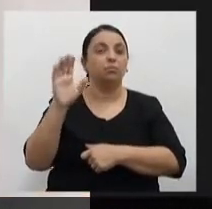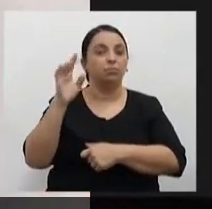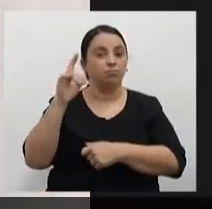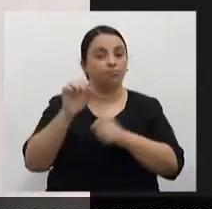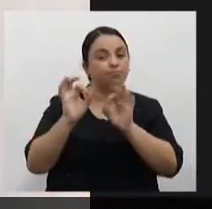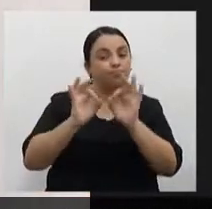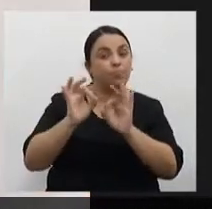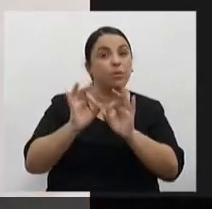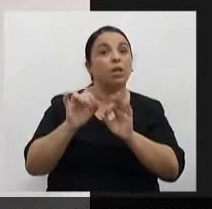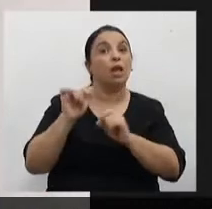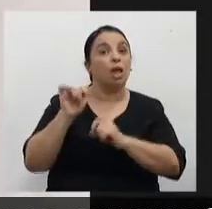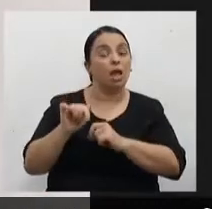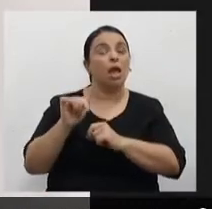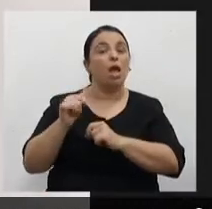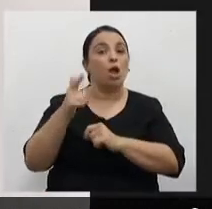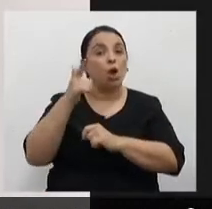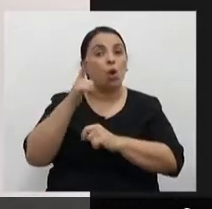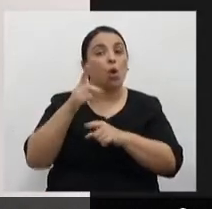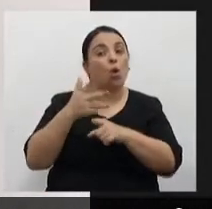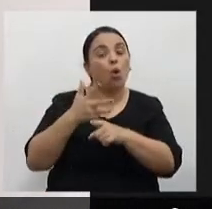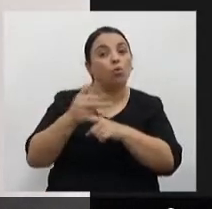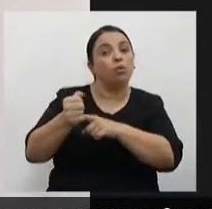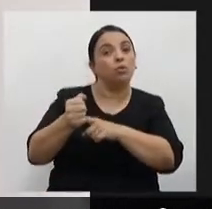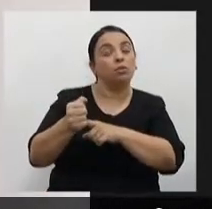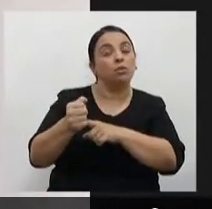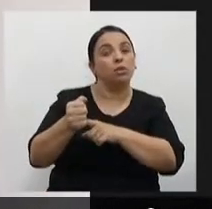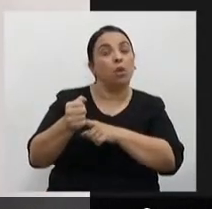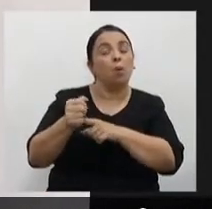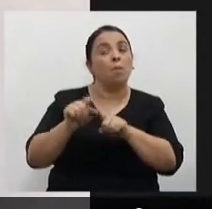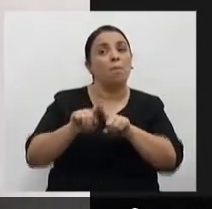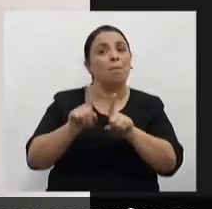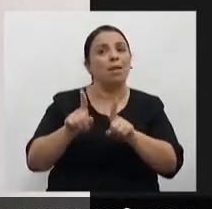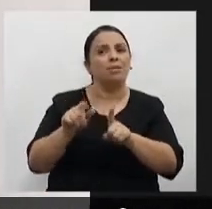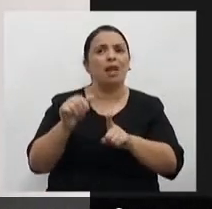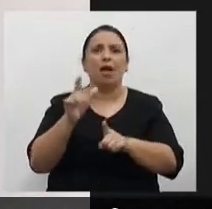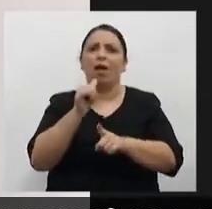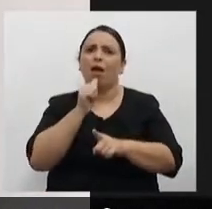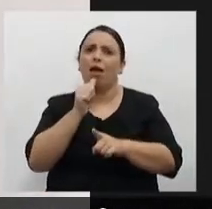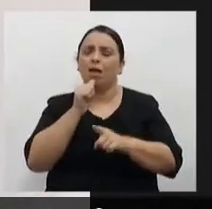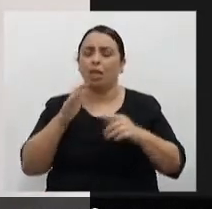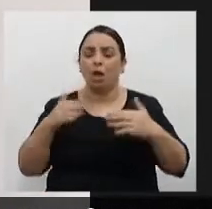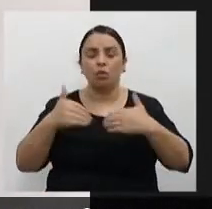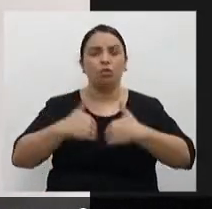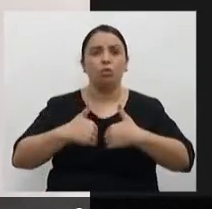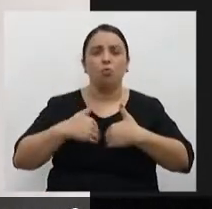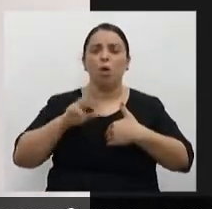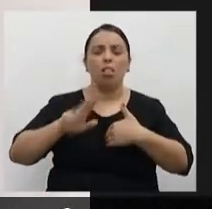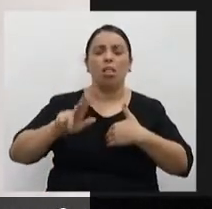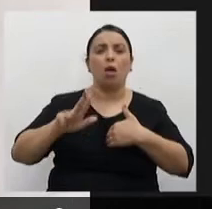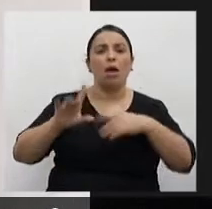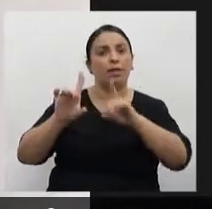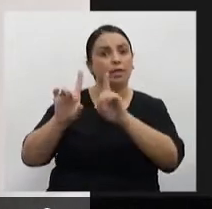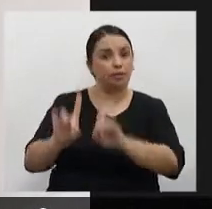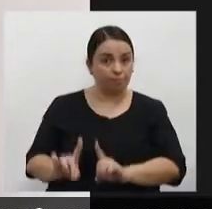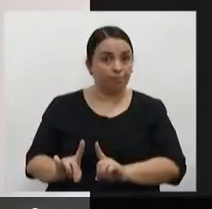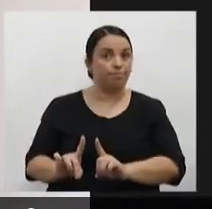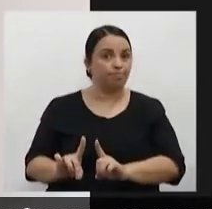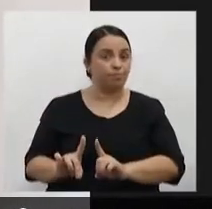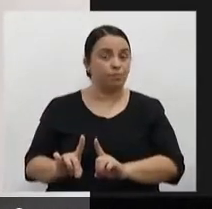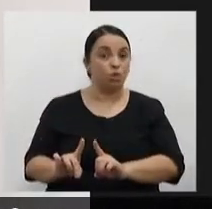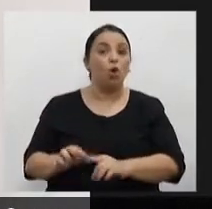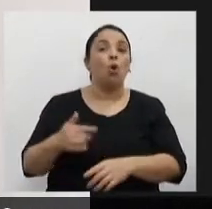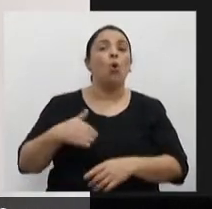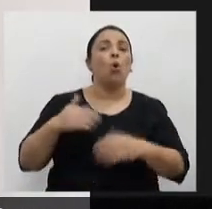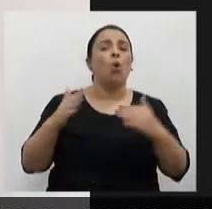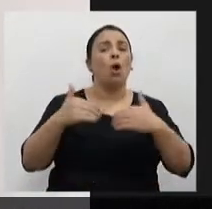conquistada antes mesmo do autismo ser visto, ser considerado uma deficiência. O autismo ele foi reconhecido